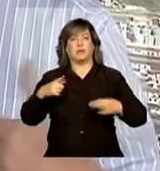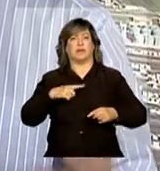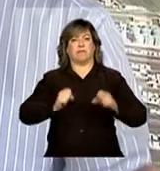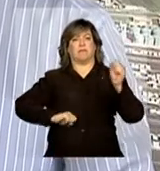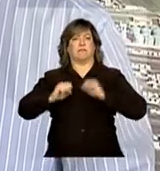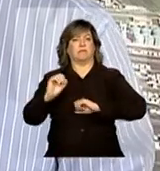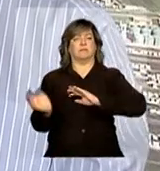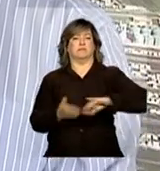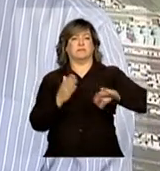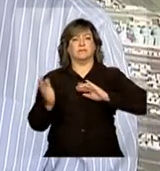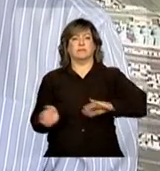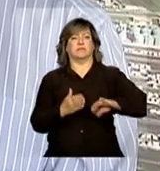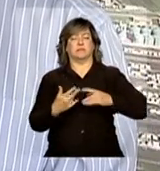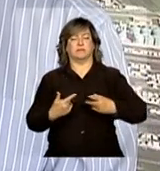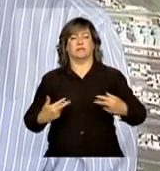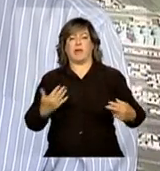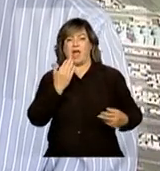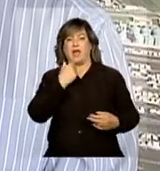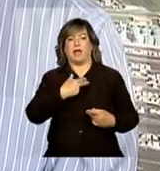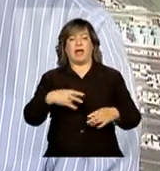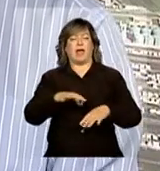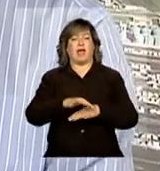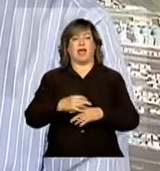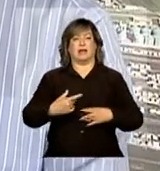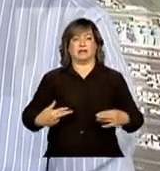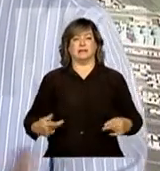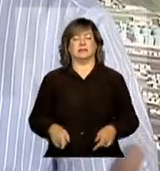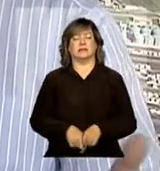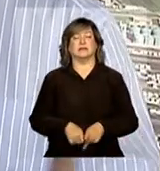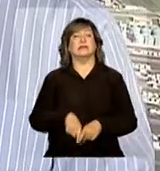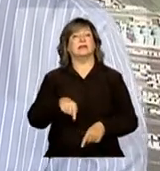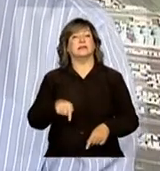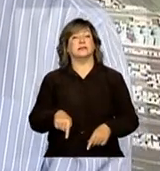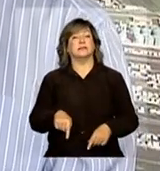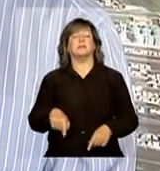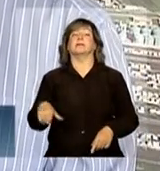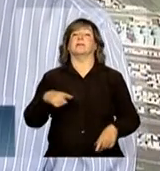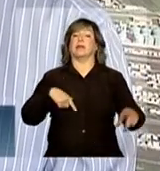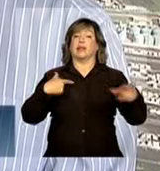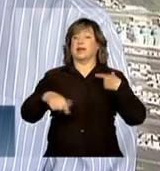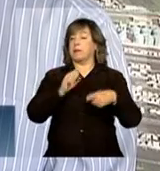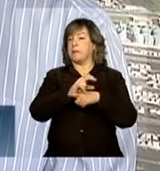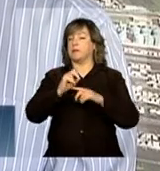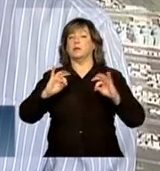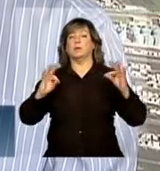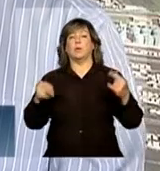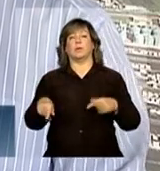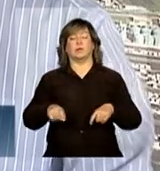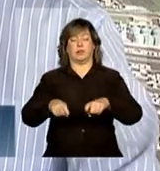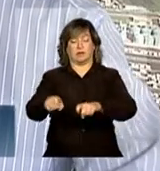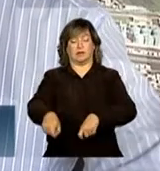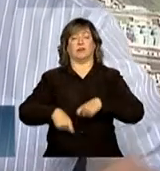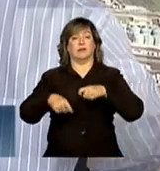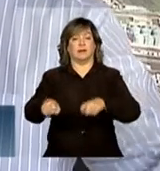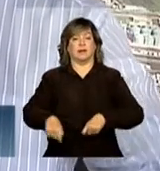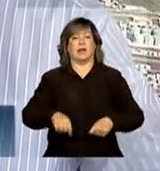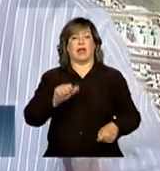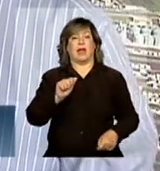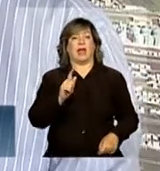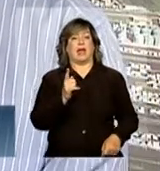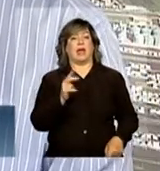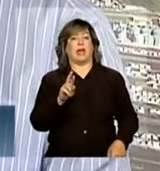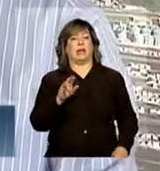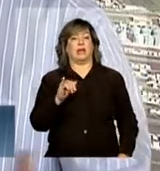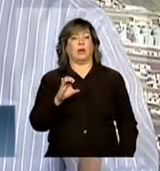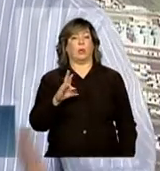agricultura e suas consequências geram todos os empregos que nós temos aqui. A agricultura e a cadeia